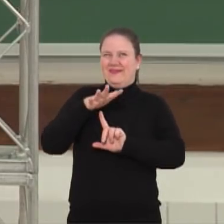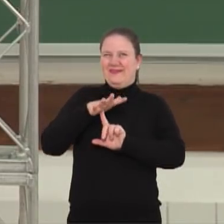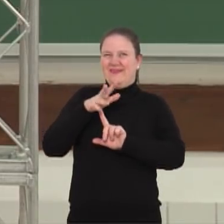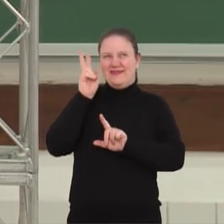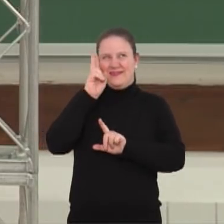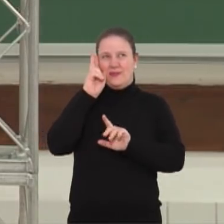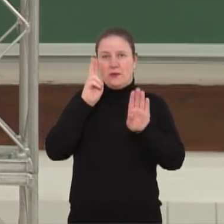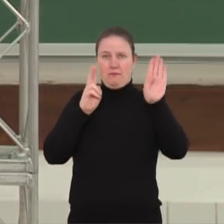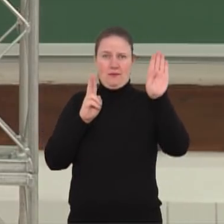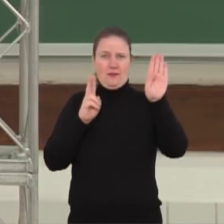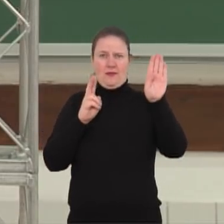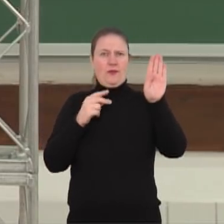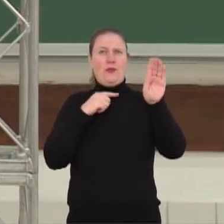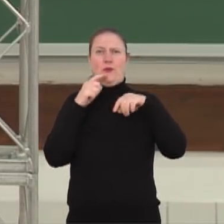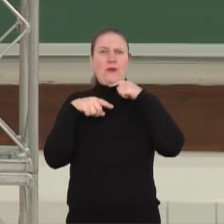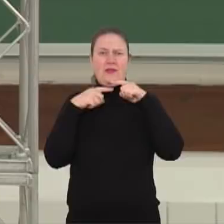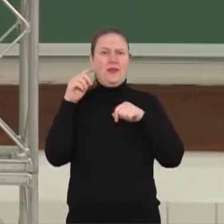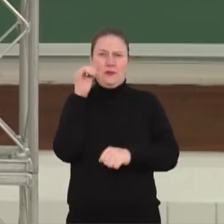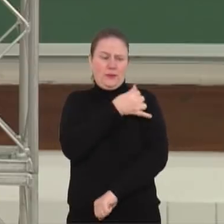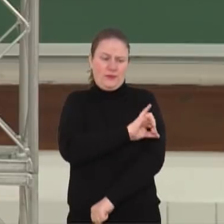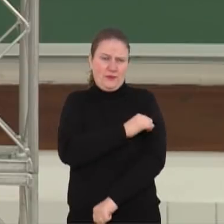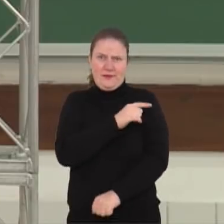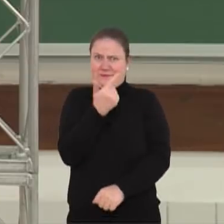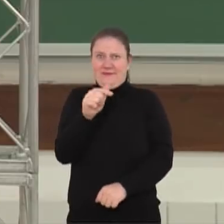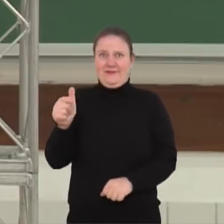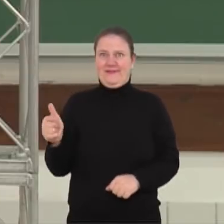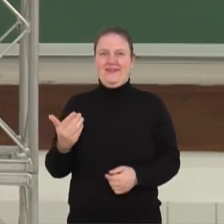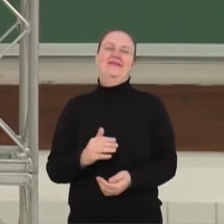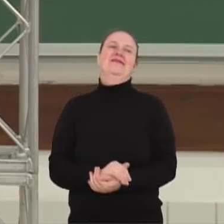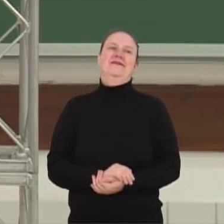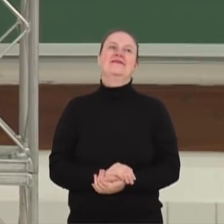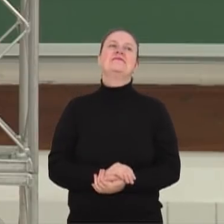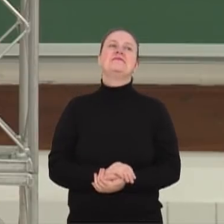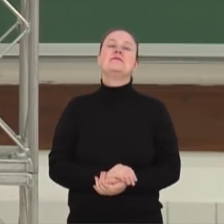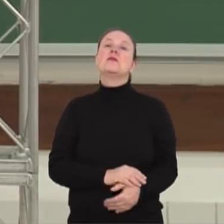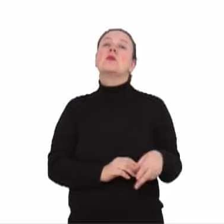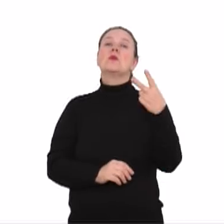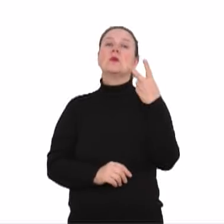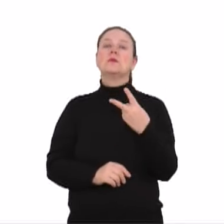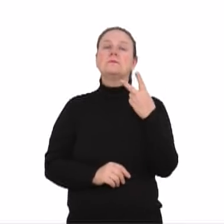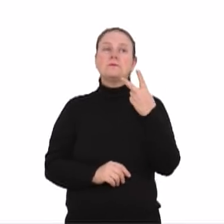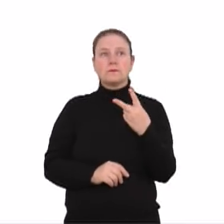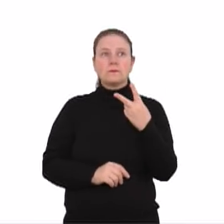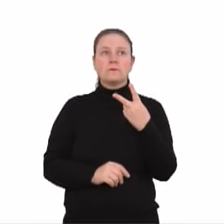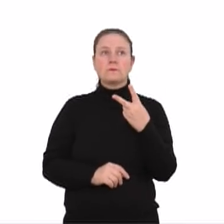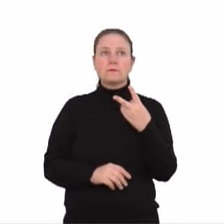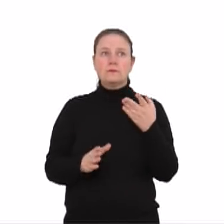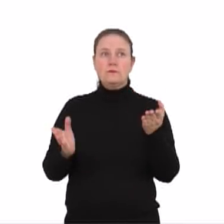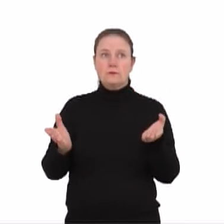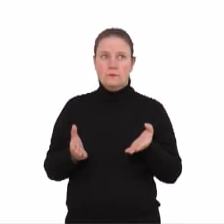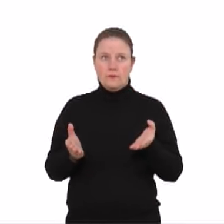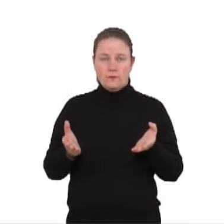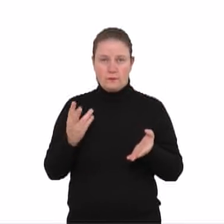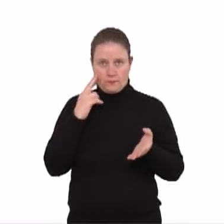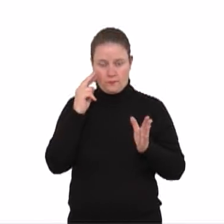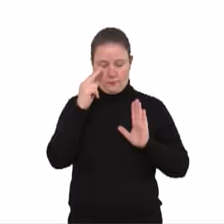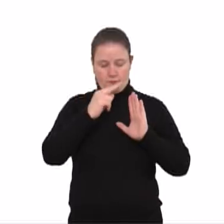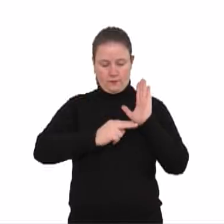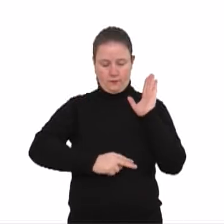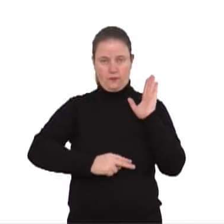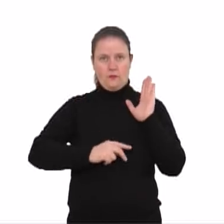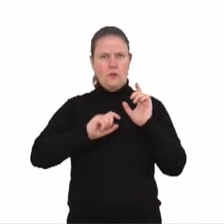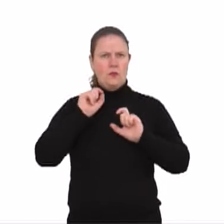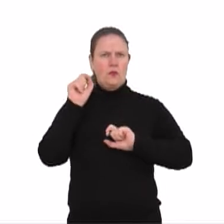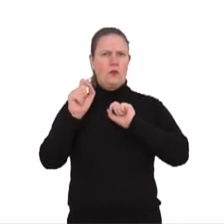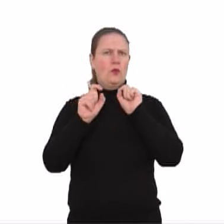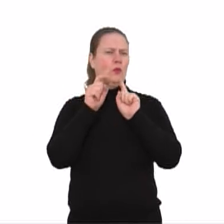Lembram? Foz do Iguaçu. Number 2. What kind of ride can you see at the Museum Park?